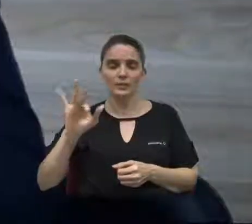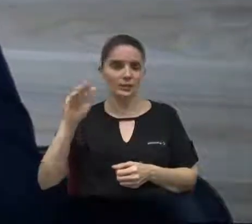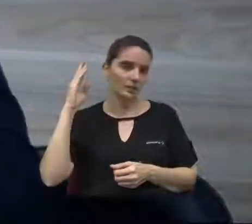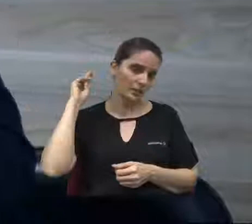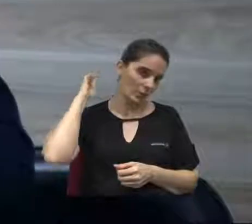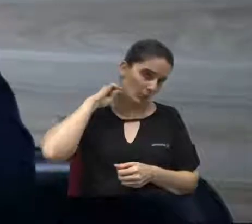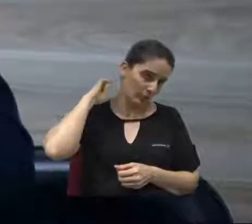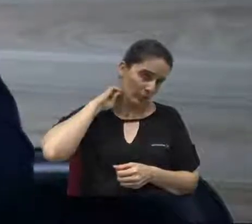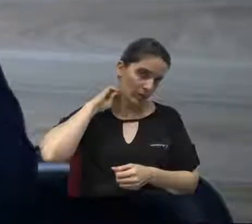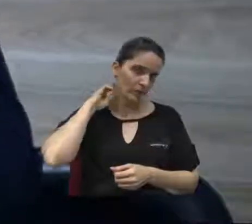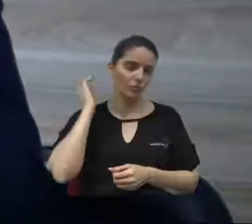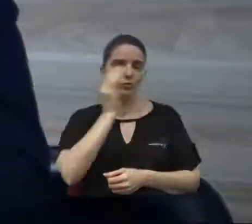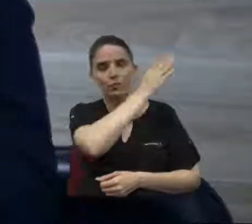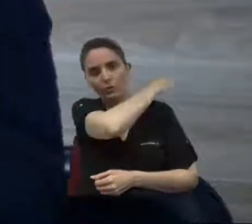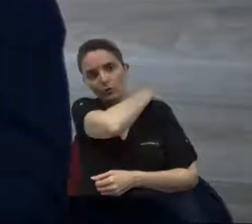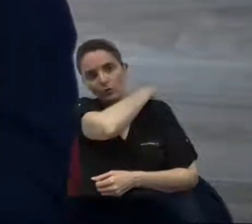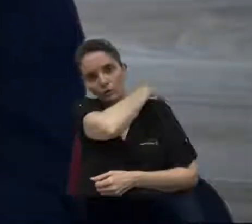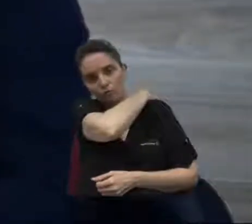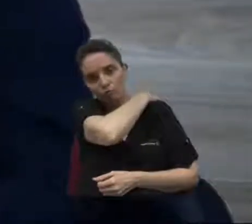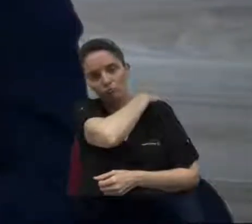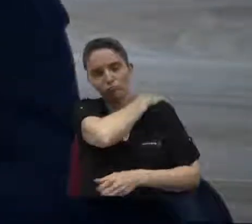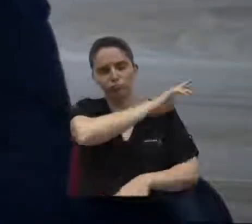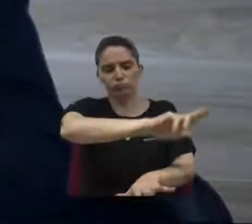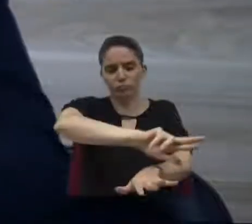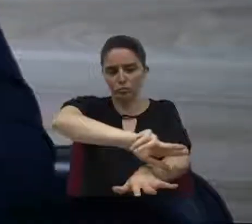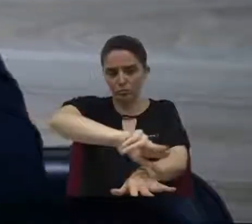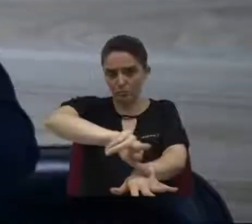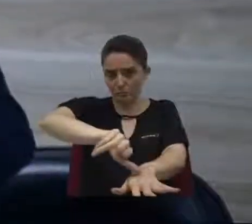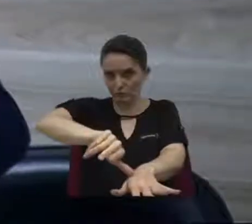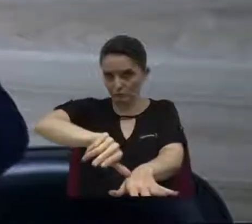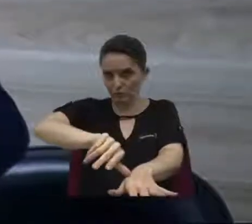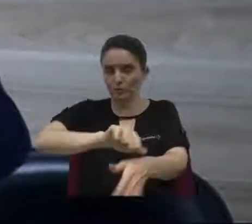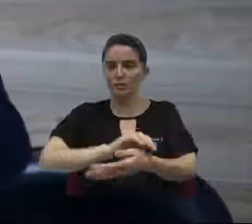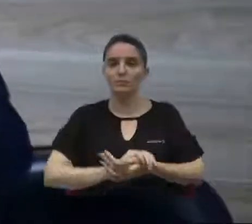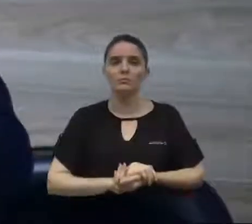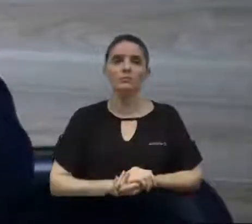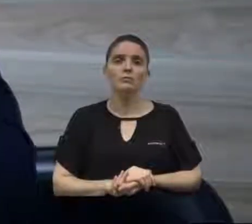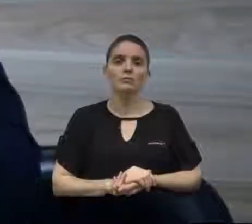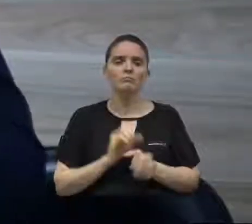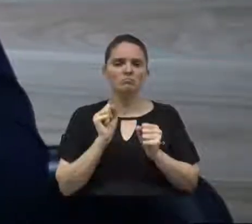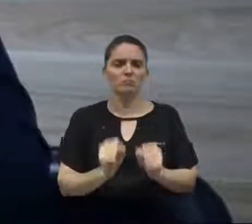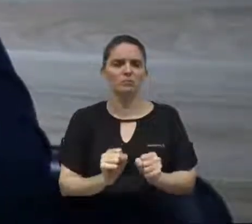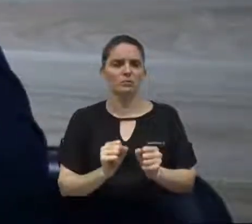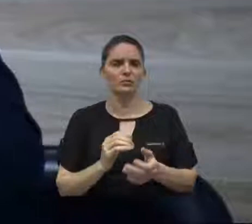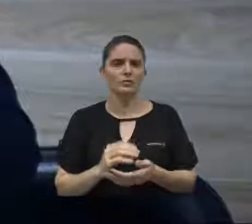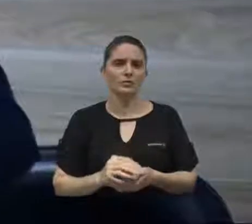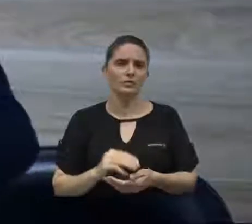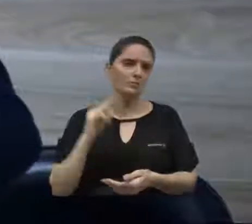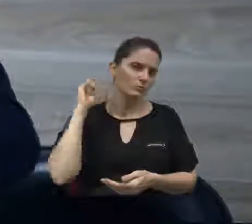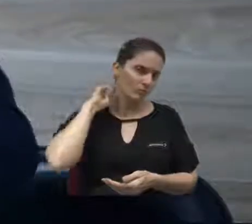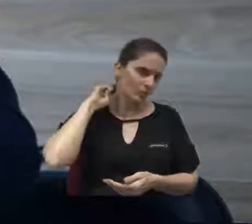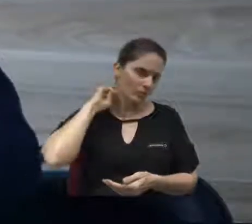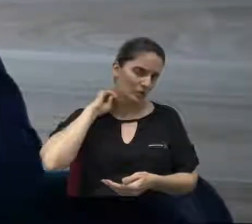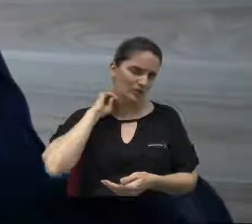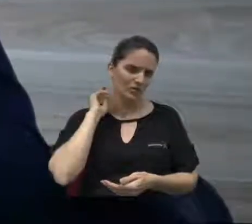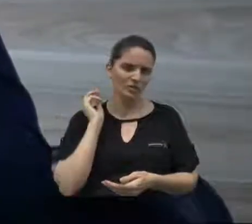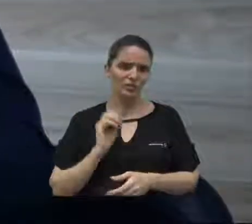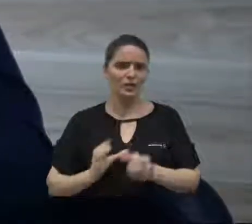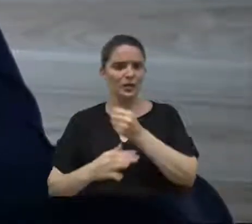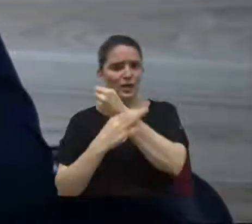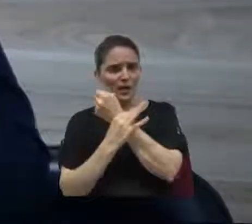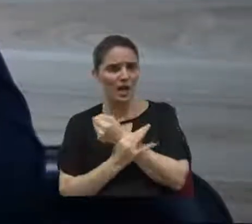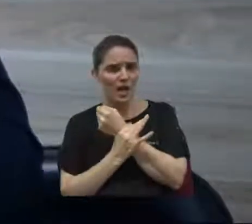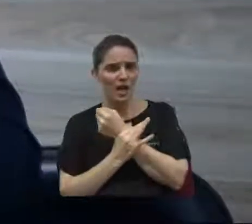vários tipos, pneumococo, hemófilos e a meningocócica, que mata em 48 horas. A criança entra meio ruim, a hora que vê